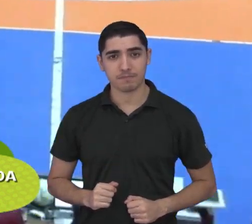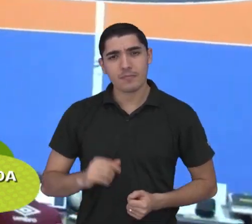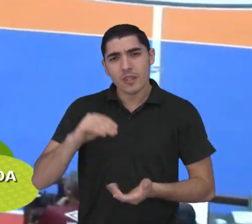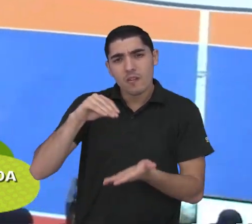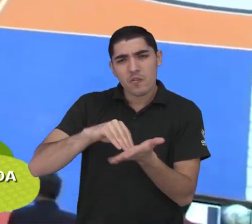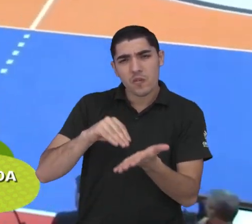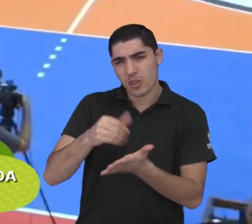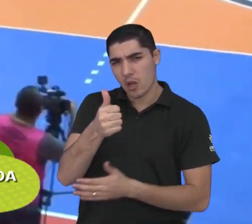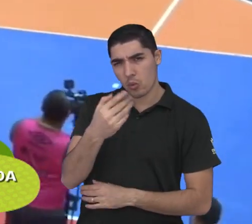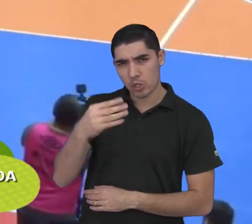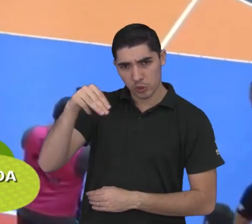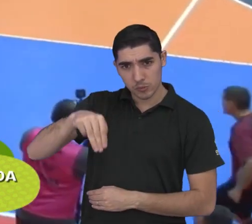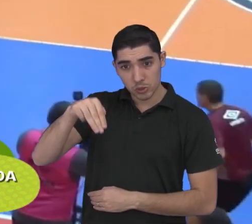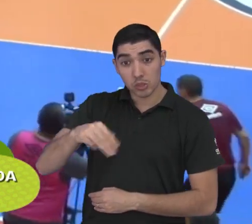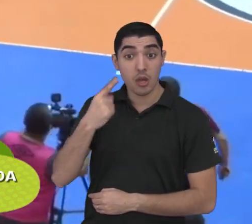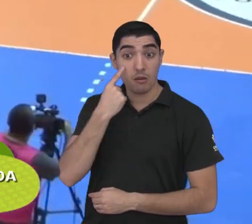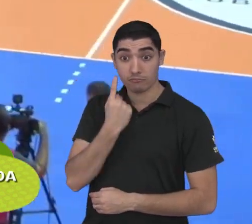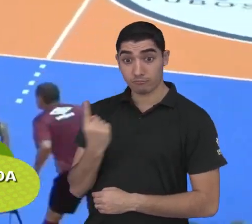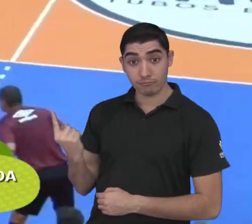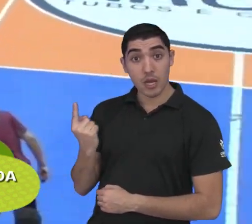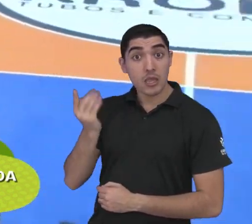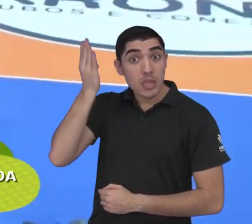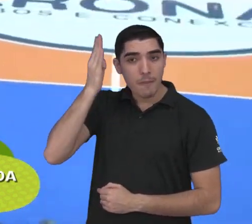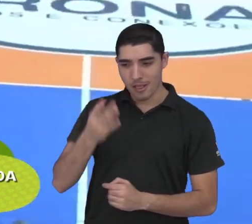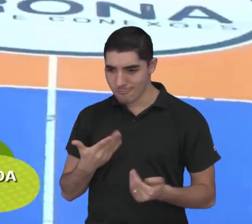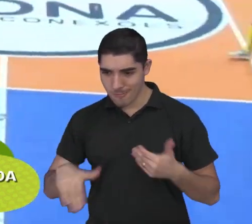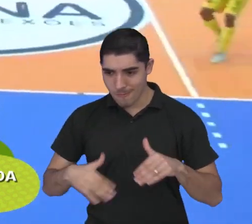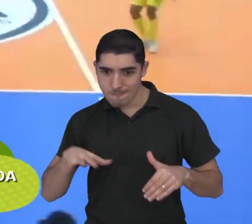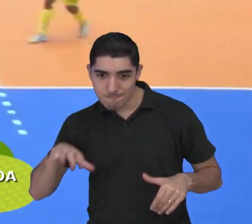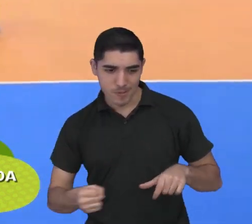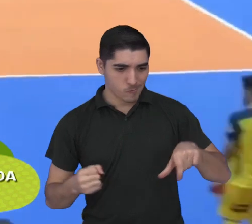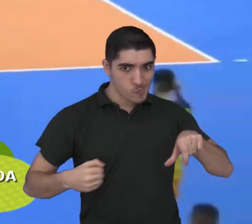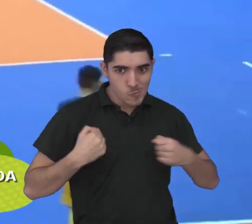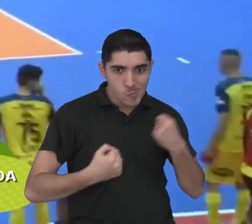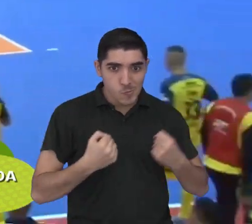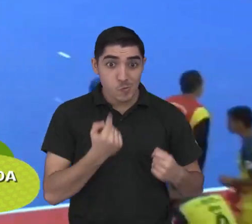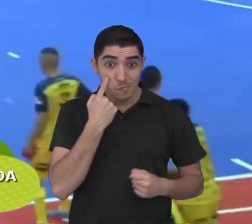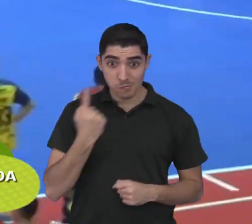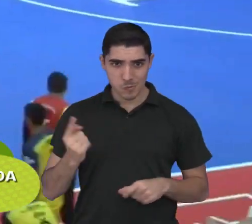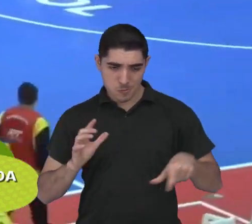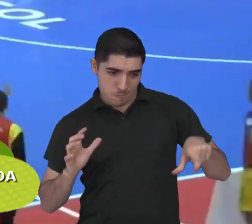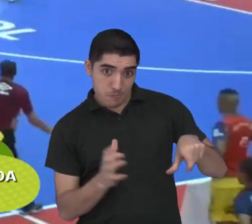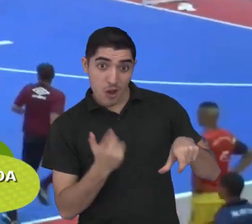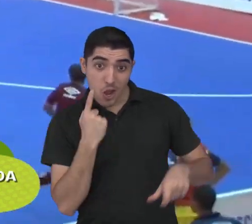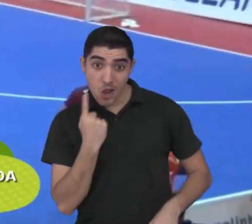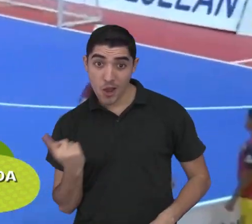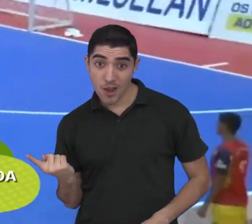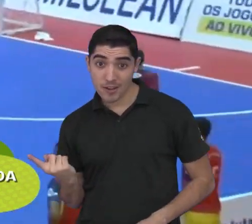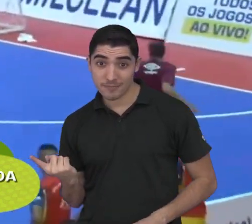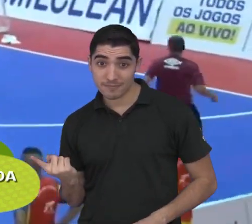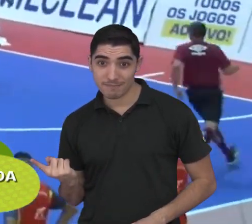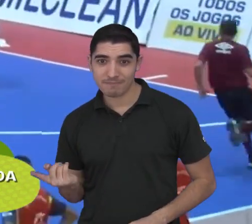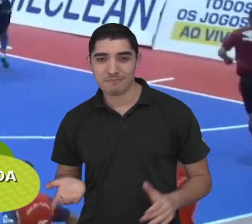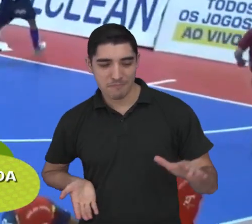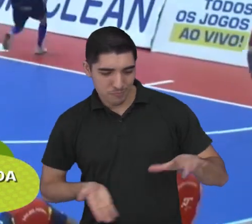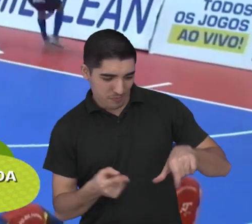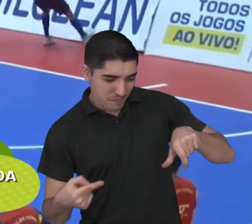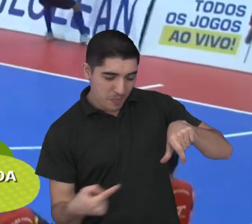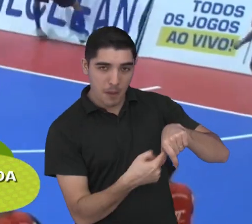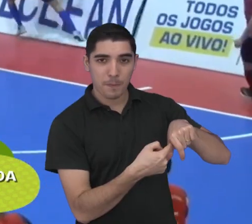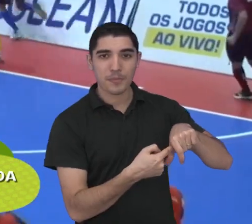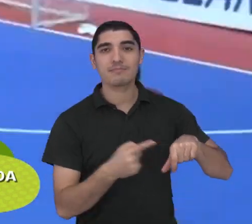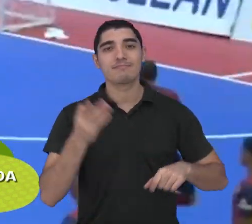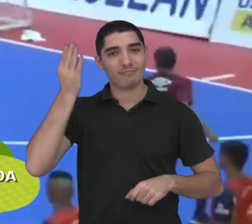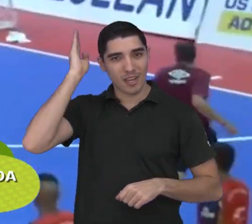Restando pouco mais de 14, roubada de bola do Taubaté, 3 contra 1, Tintim rolou para Matheus, que só empurrou para o gol de Vini Oliveira. Era a virada